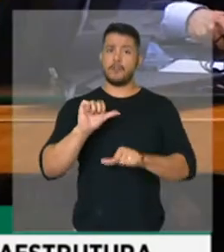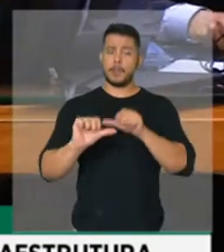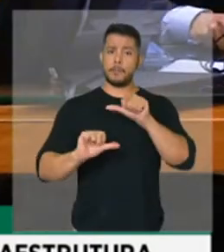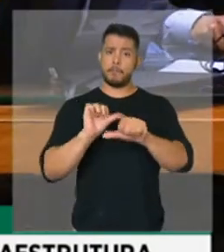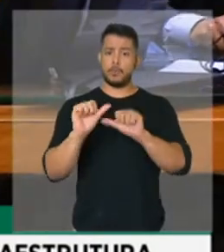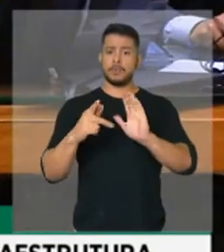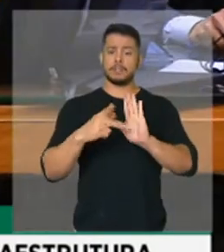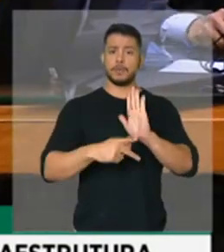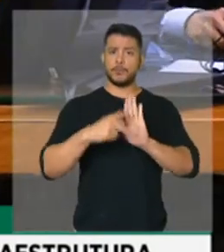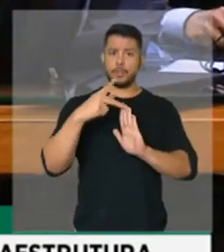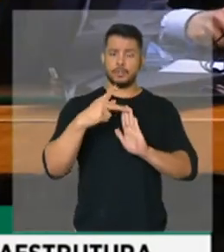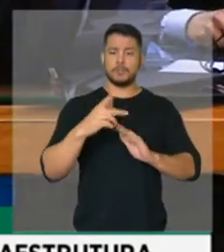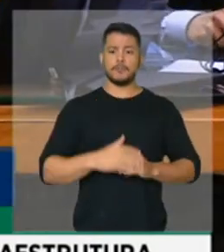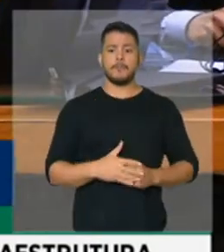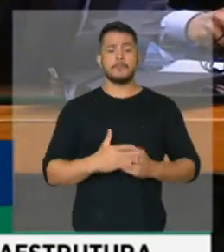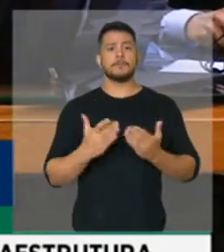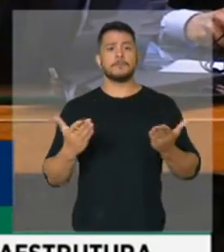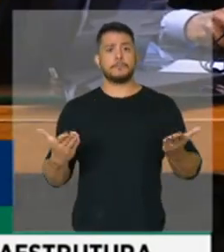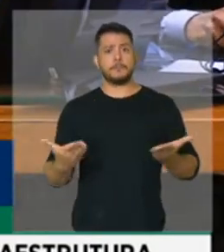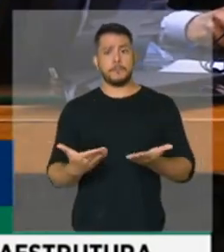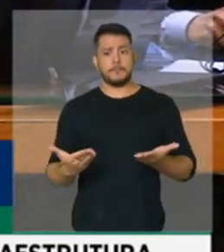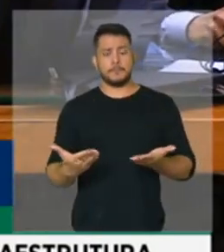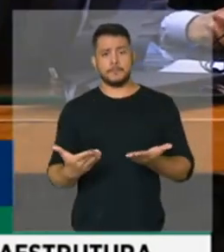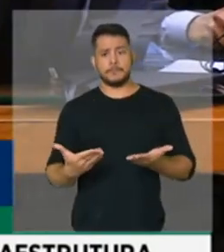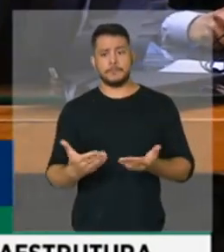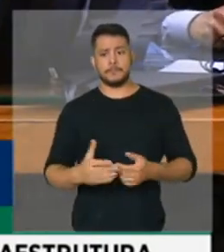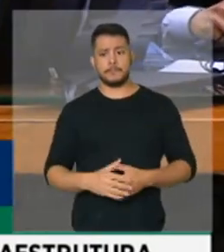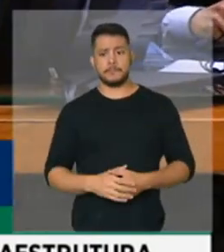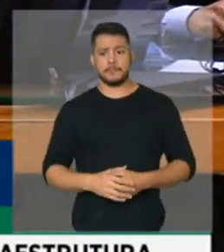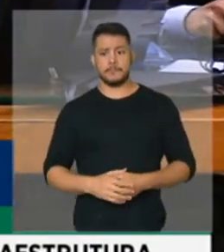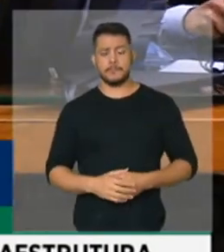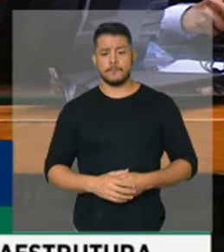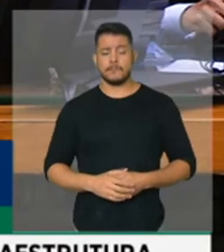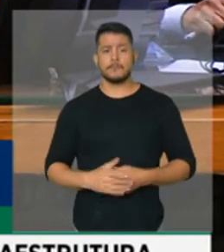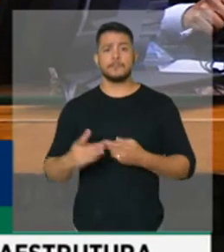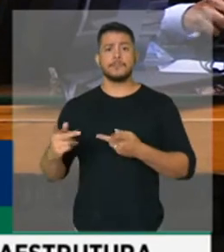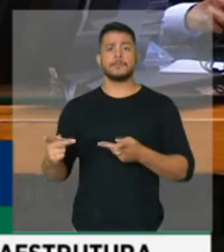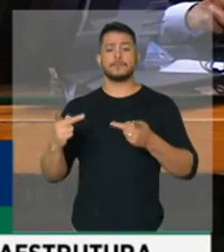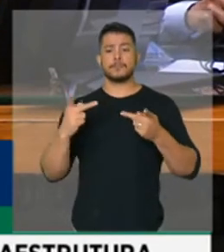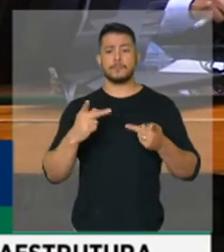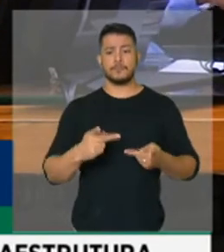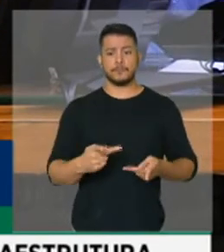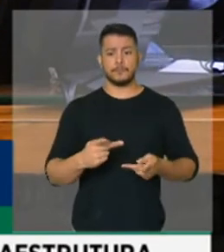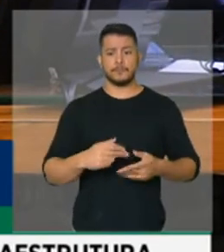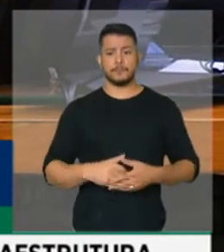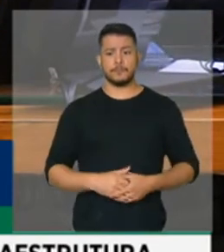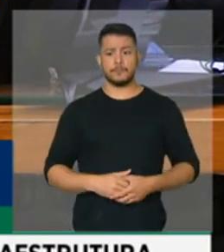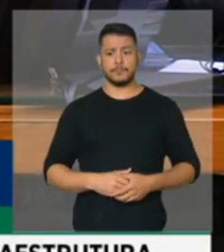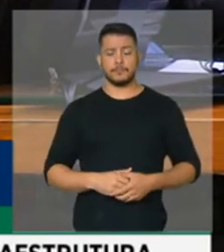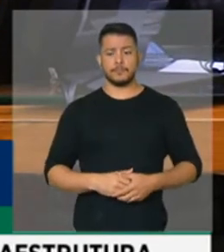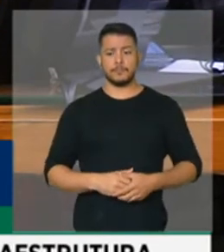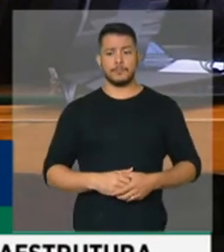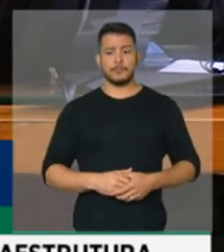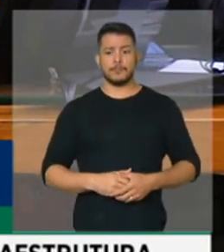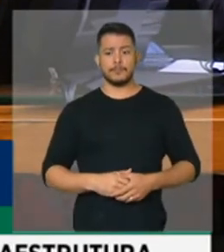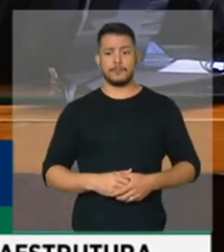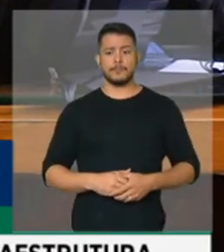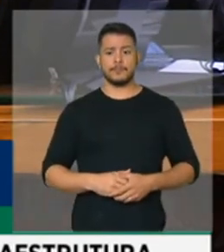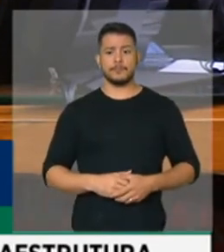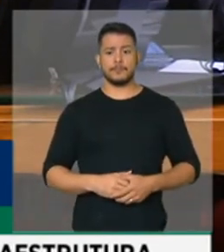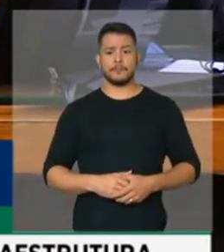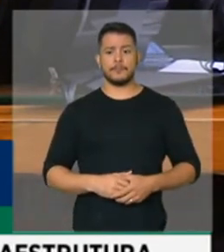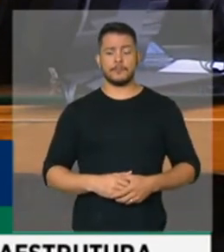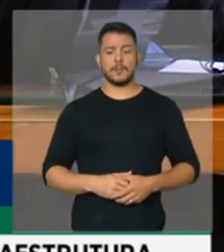às emendas de plenário pelas comissões de Trabalho, Administração e Serviço Público, de Finanças, Tributação e de Constituição e Justiça